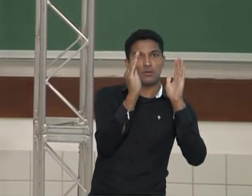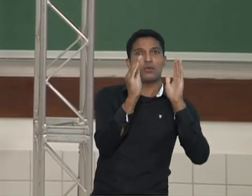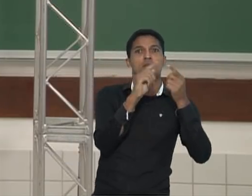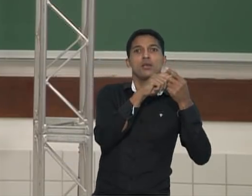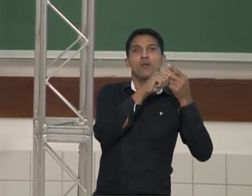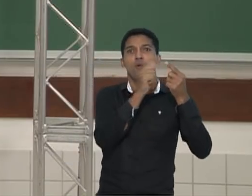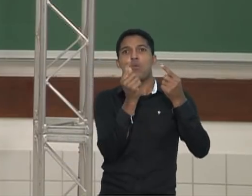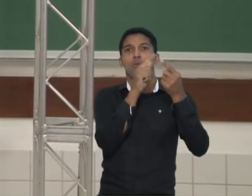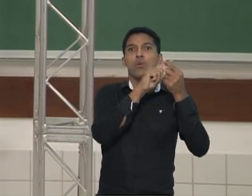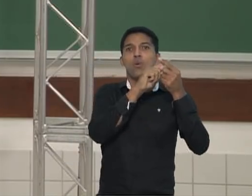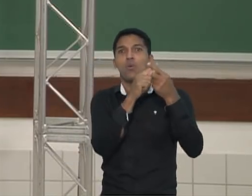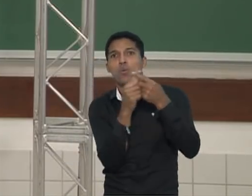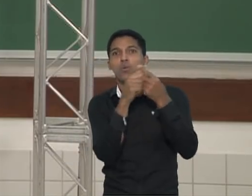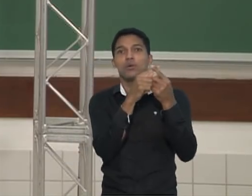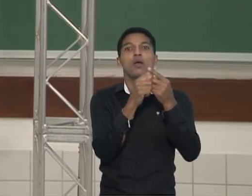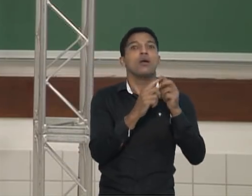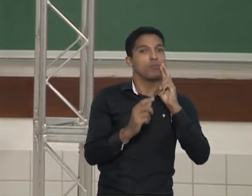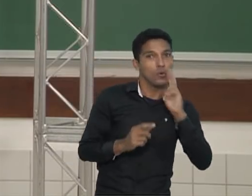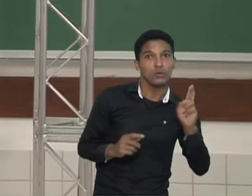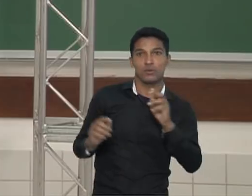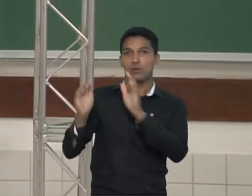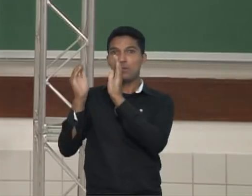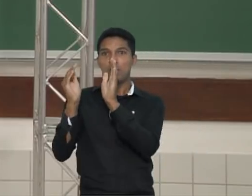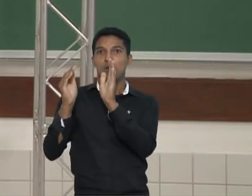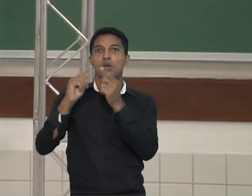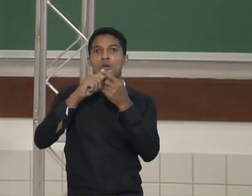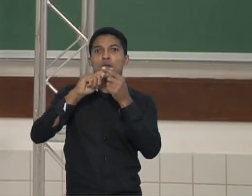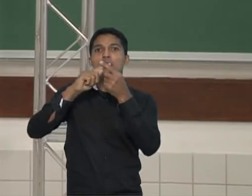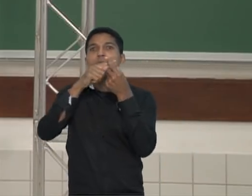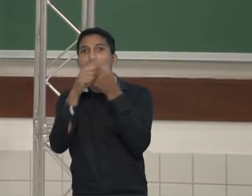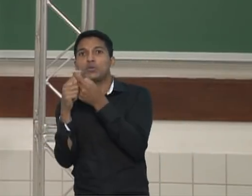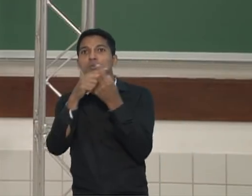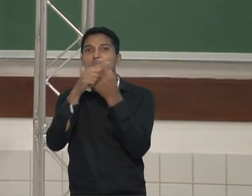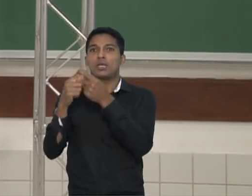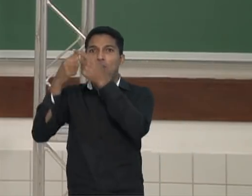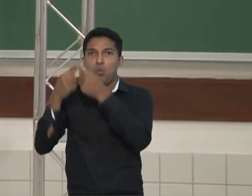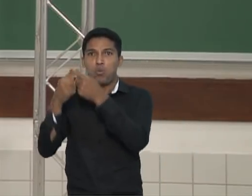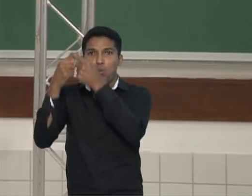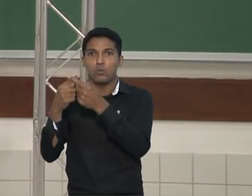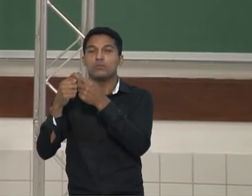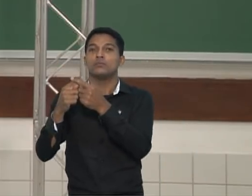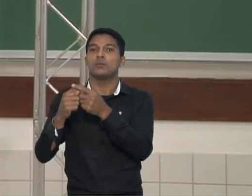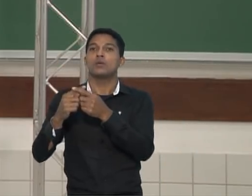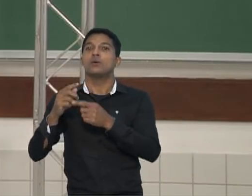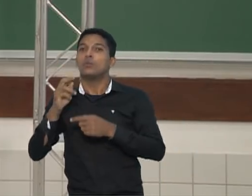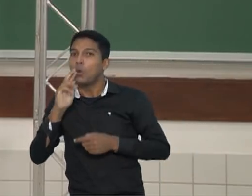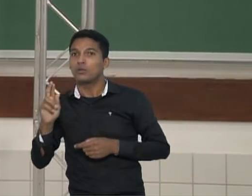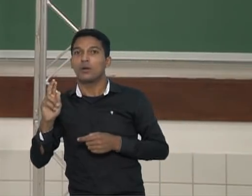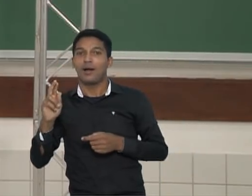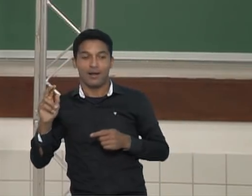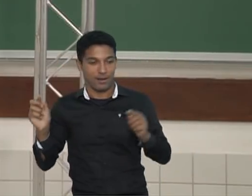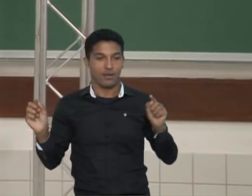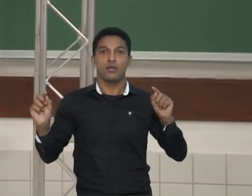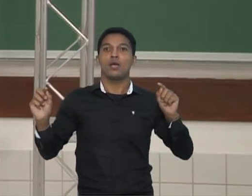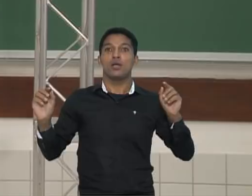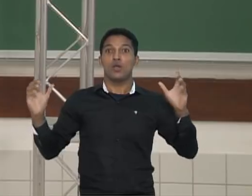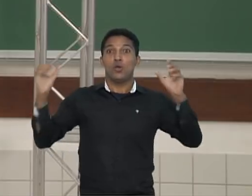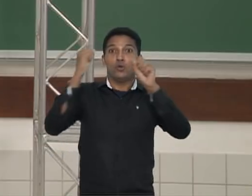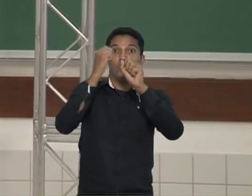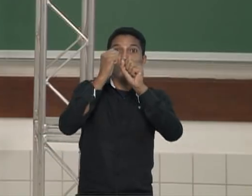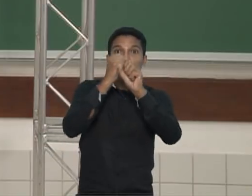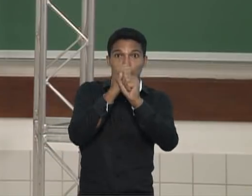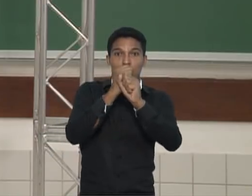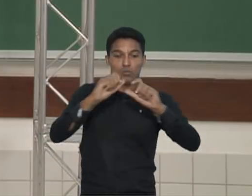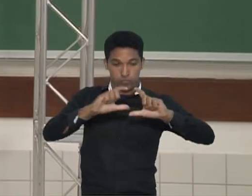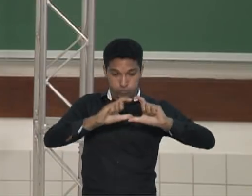com outro parênteses e assim por diante. Isso é válido quando você não lembrar da propriedade lá do